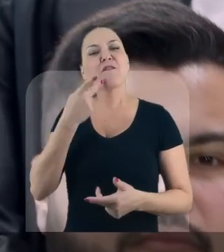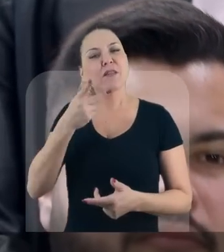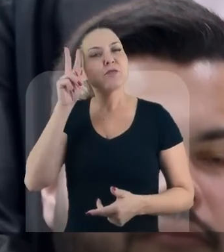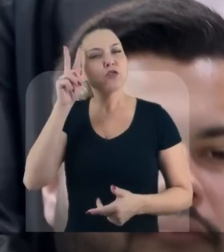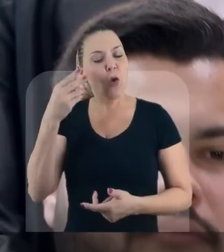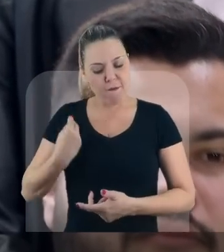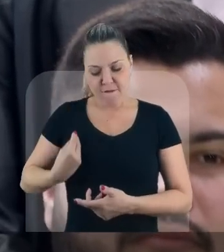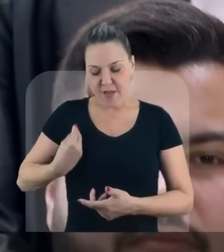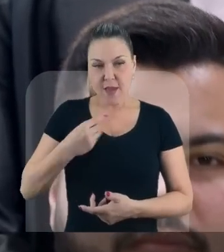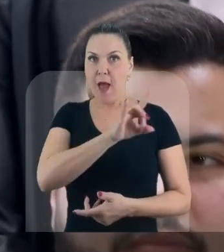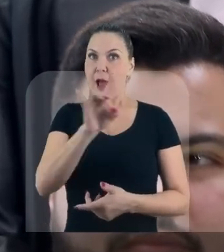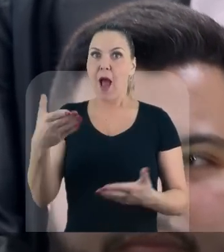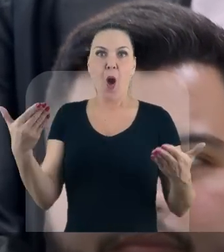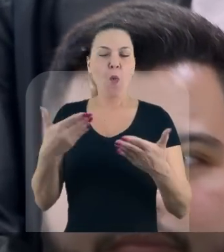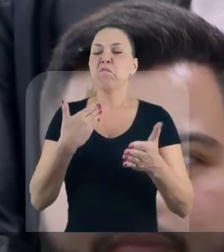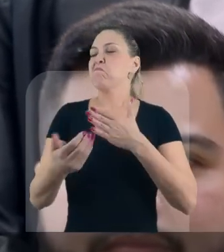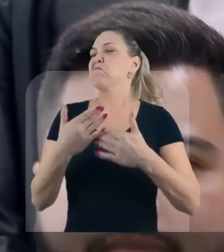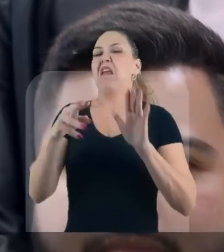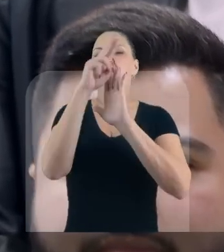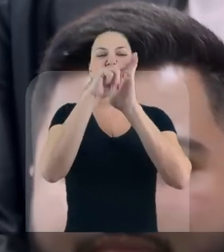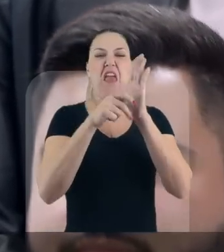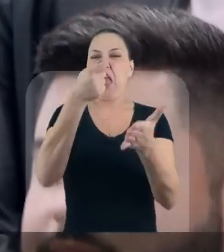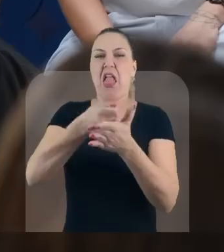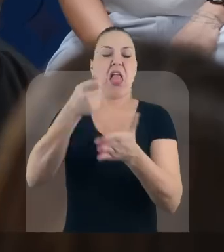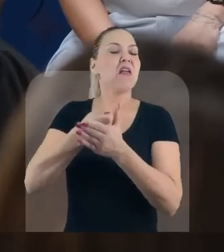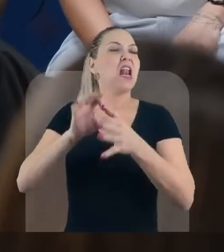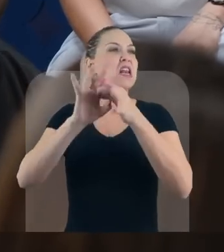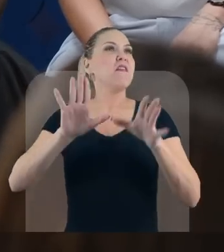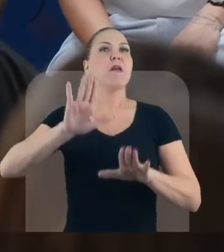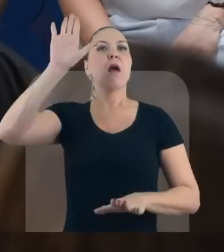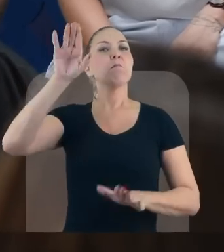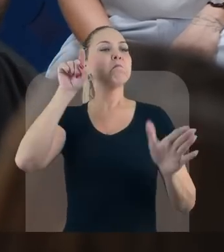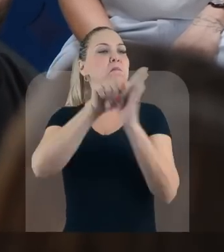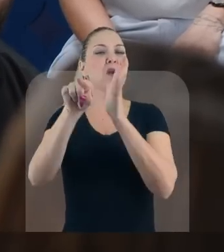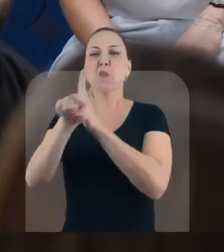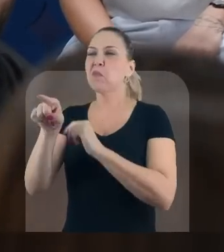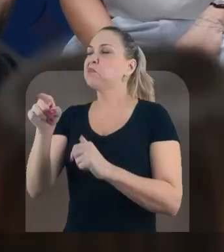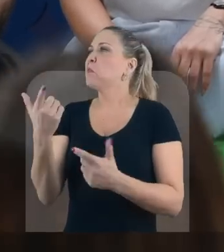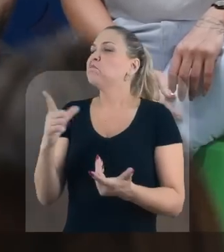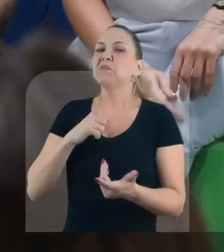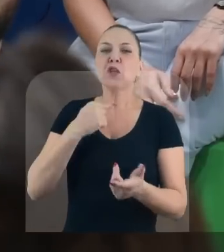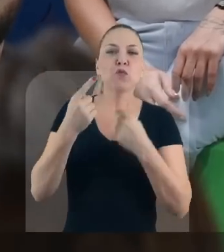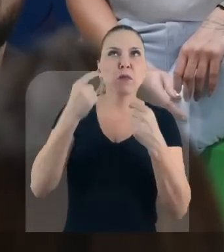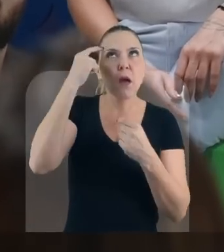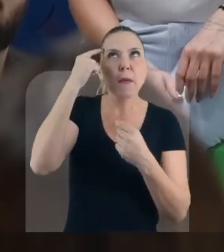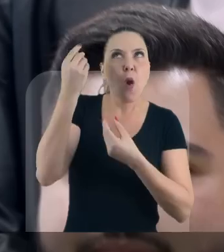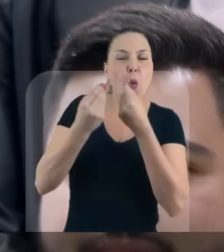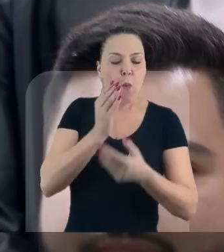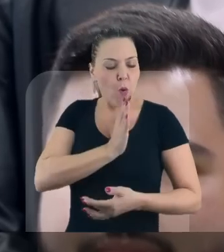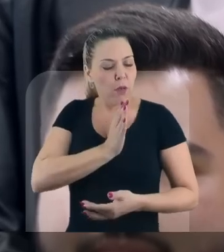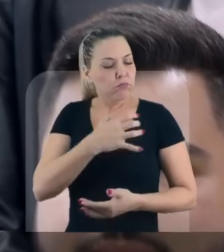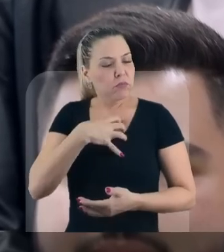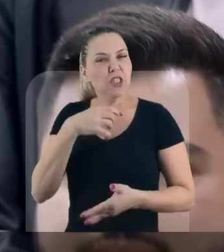suas histórias de vida. E aqui é sem regra, cada um fala o que quer, levanta o braço, mete a pergunta, mete seu questionamento, aquilo que está na sua cabeça, que está no